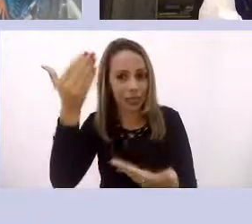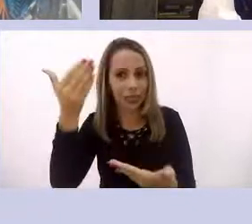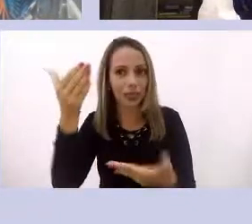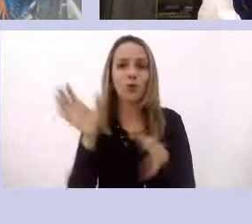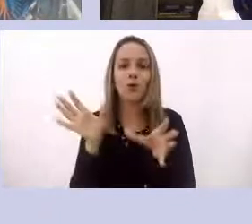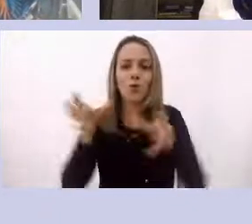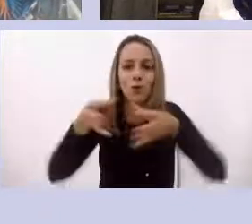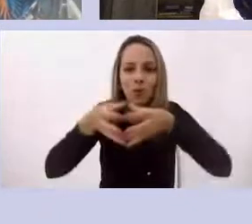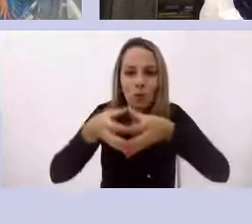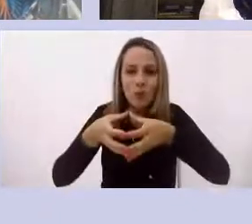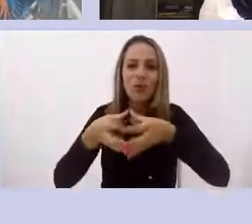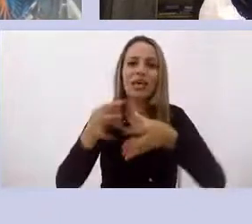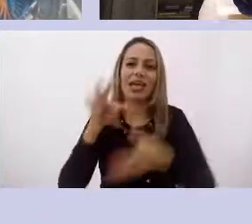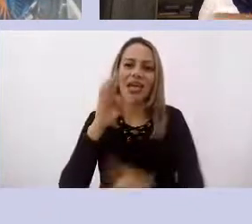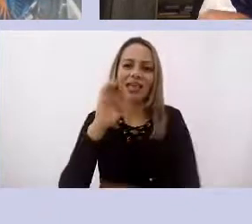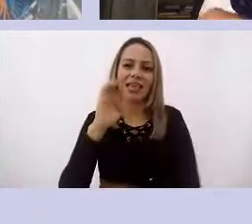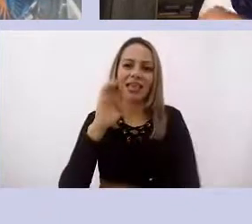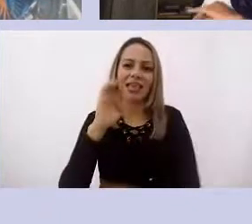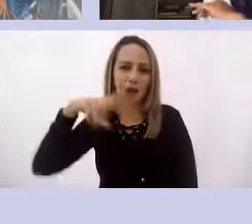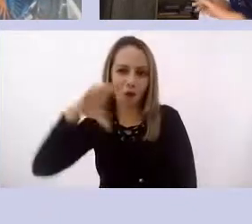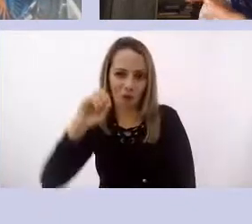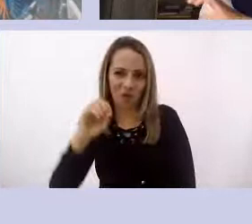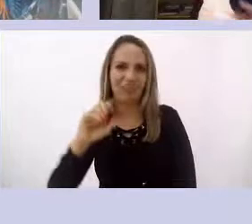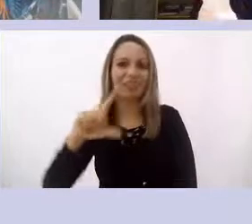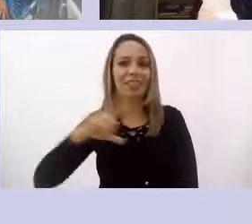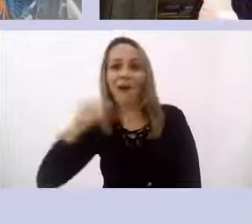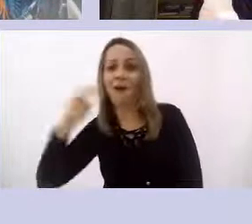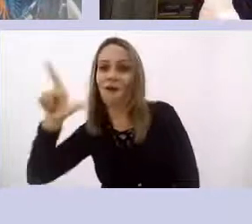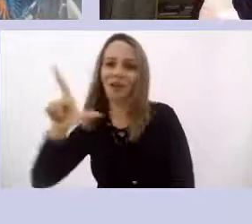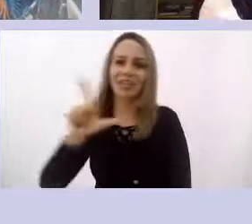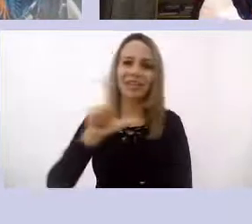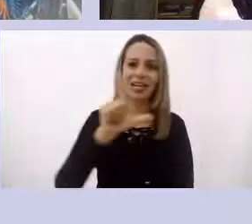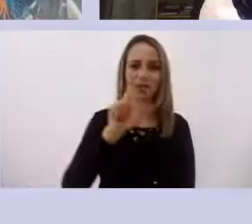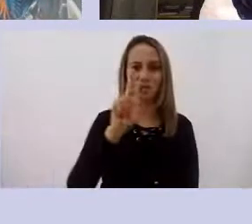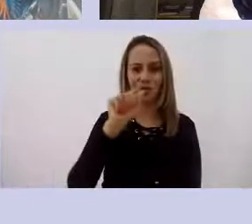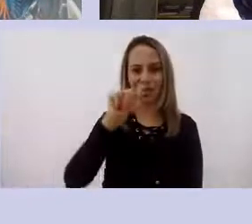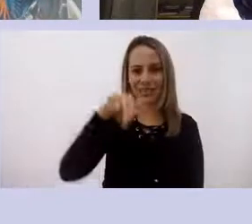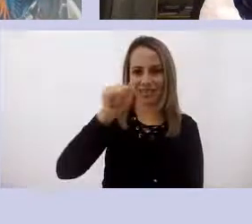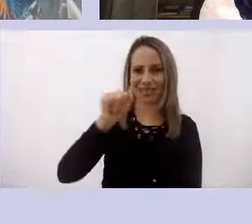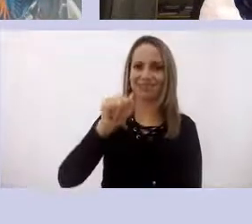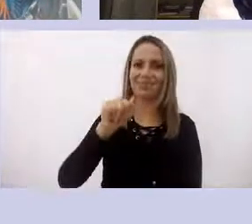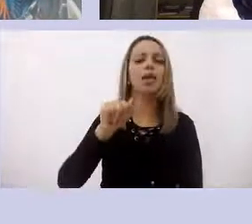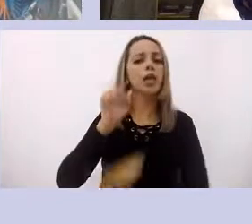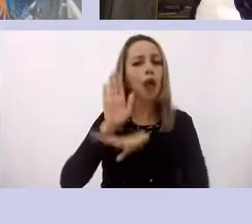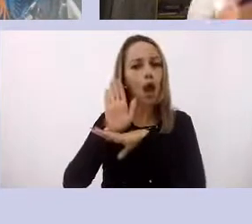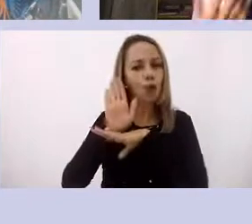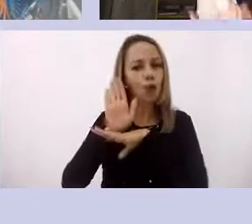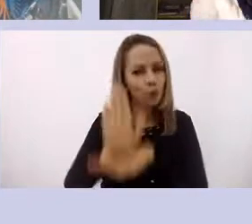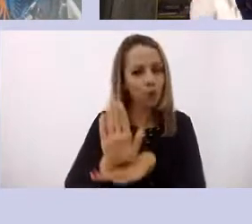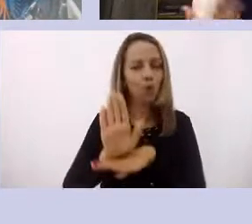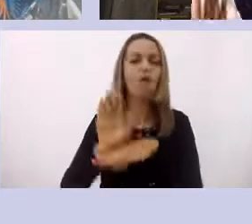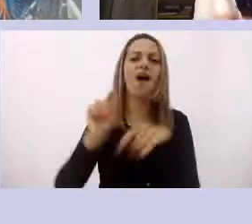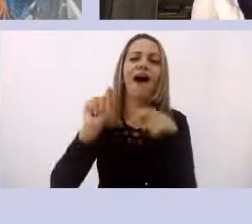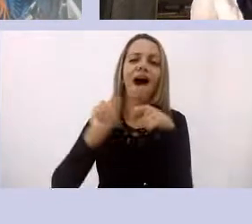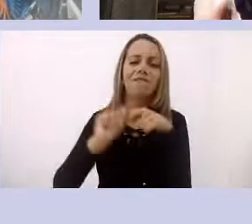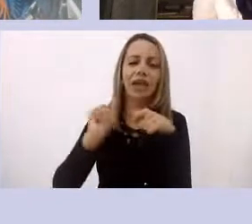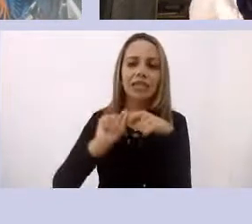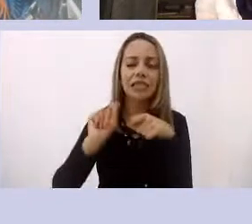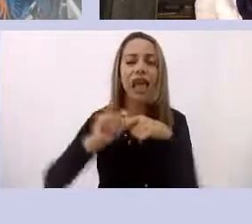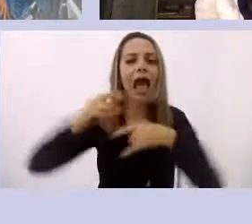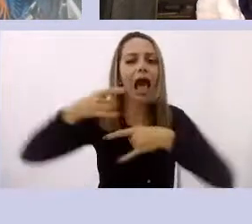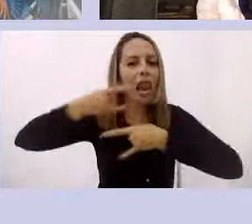uma Luana, né, que ajudou em toda a ponte da questão da, né, da gente se ambientar com